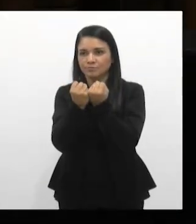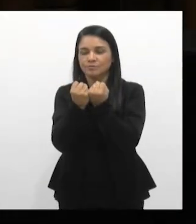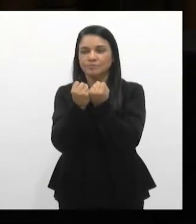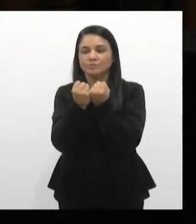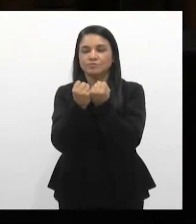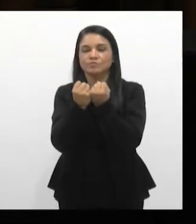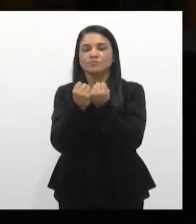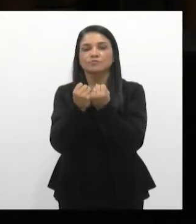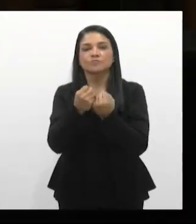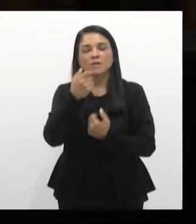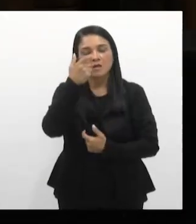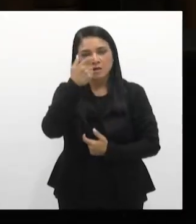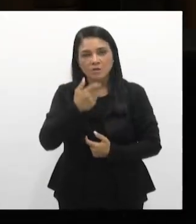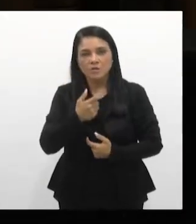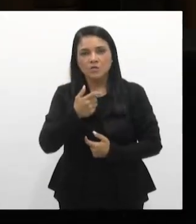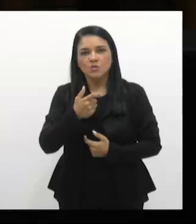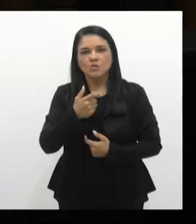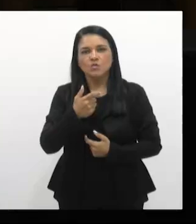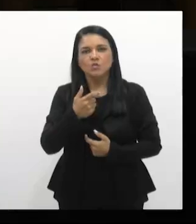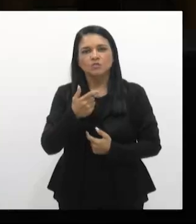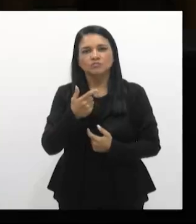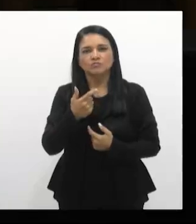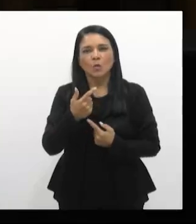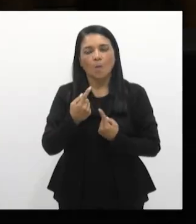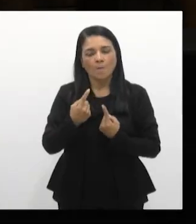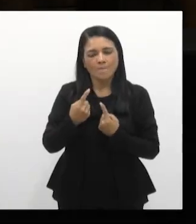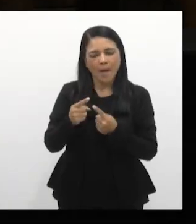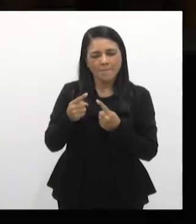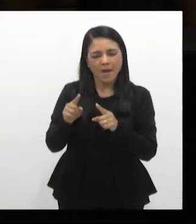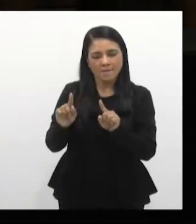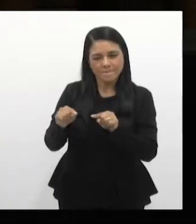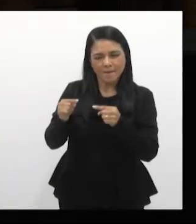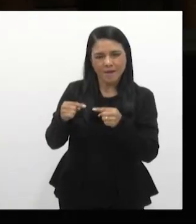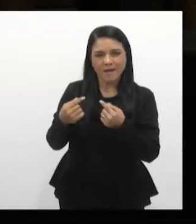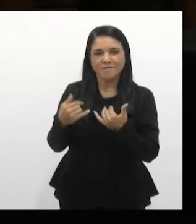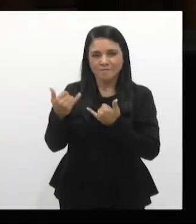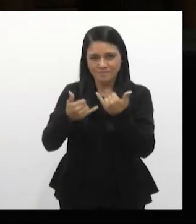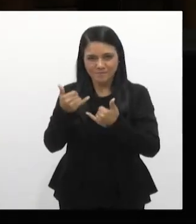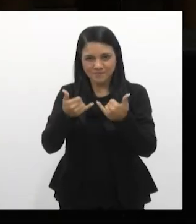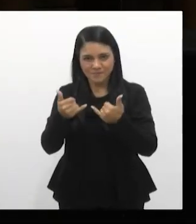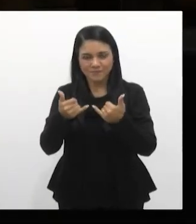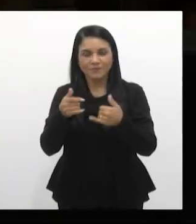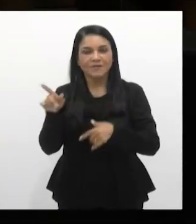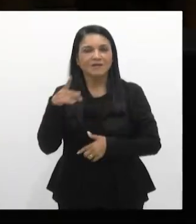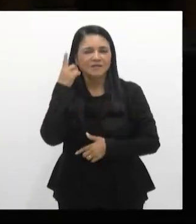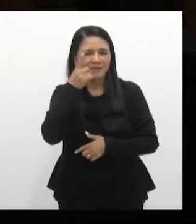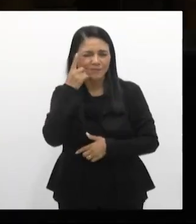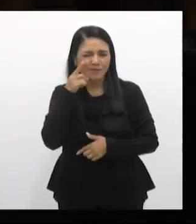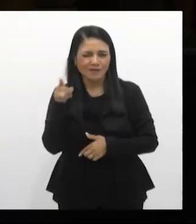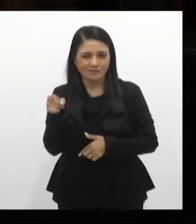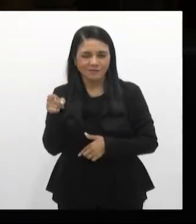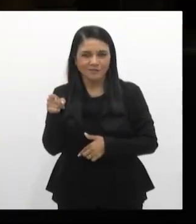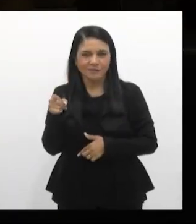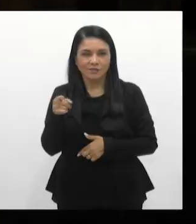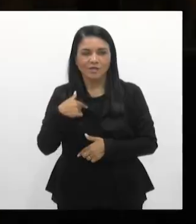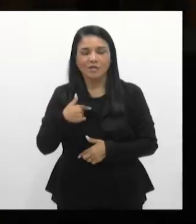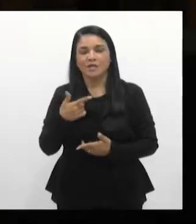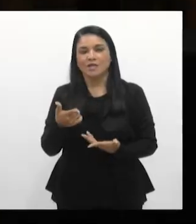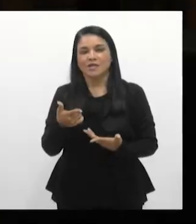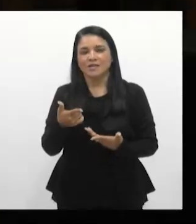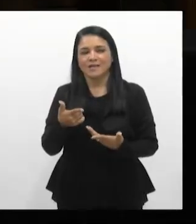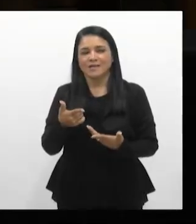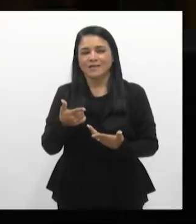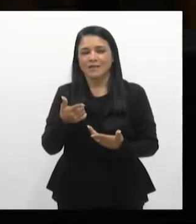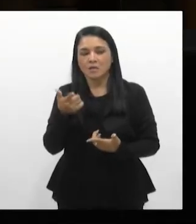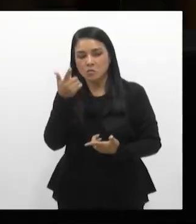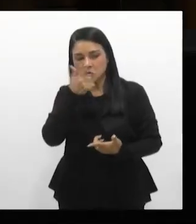eu justamente brincando, né, aliás, fizeram uma brincadeira comigo dizendo: deputada, você atirou no que viu e acertou